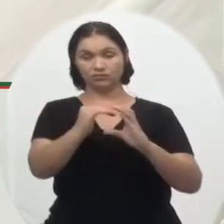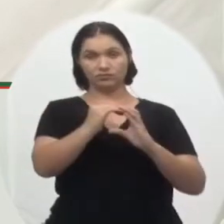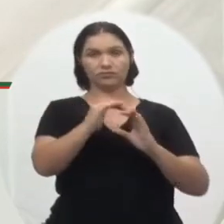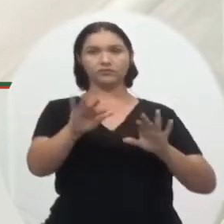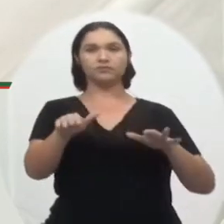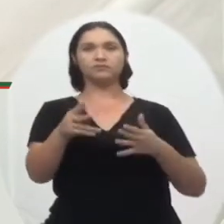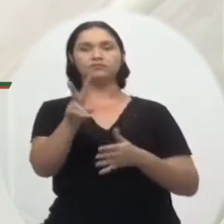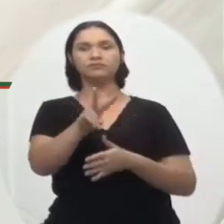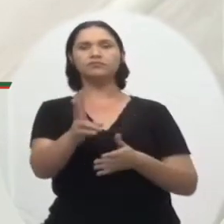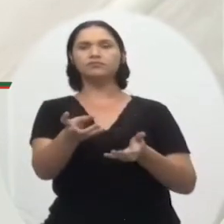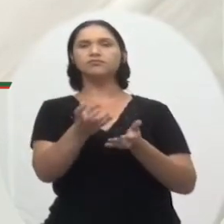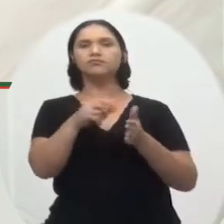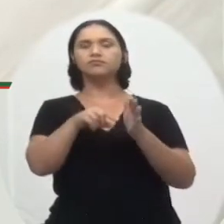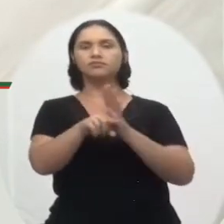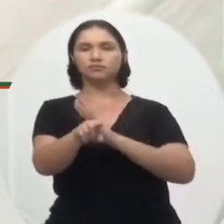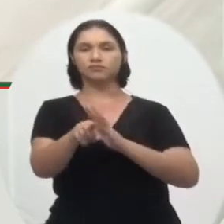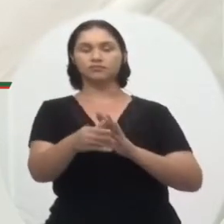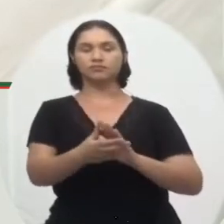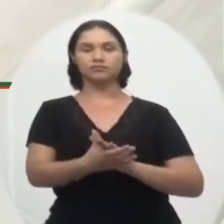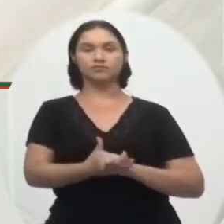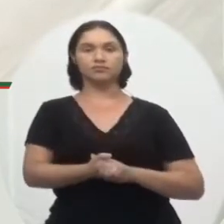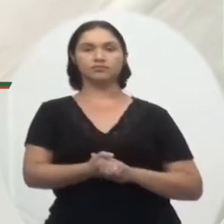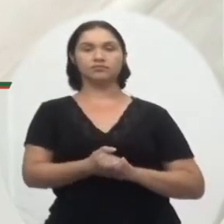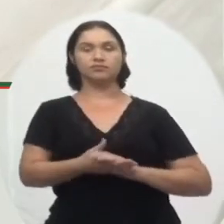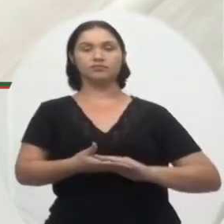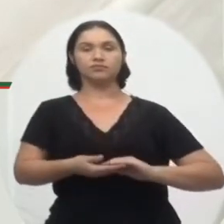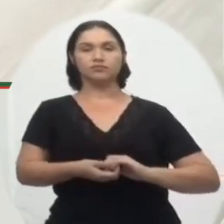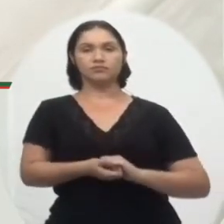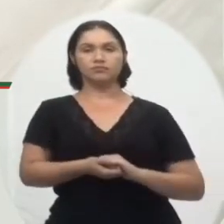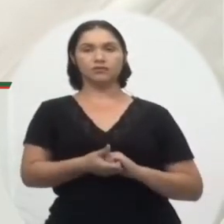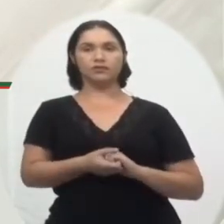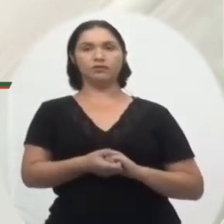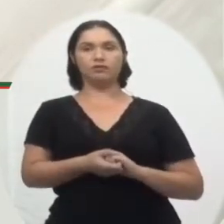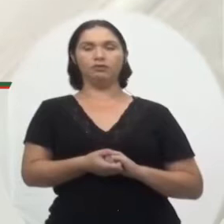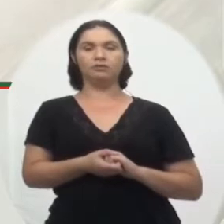Mais algum vereador gostaria de fazer algum questionamento?